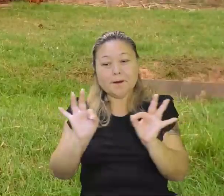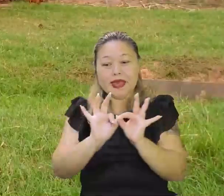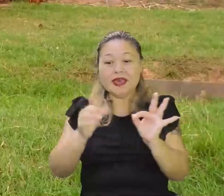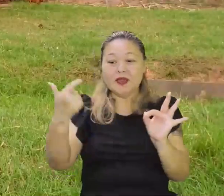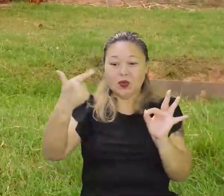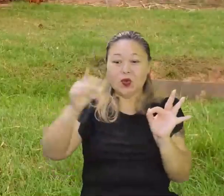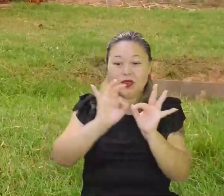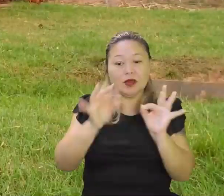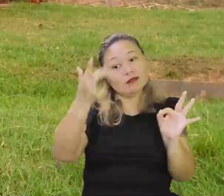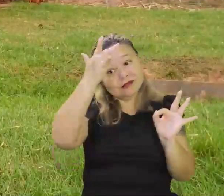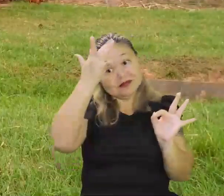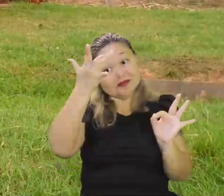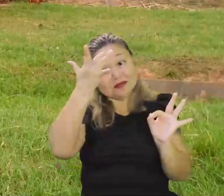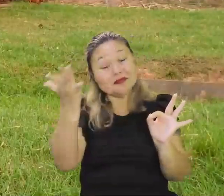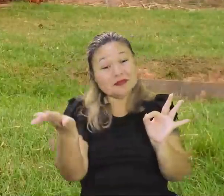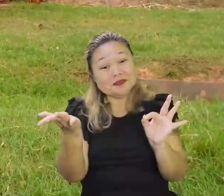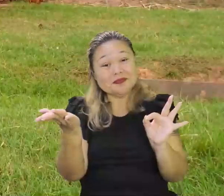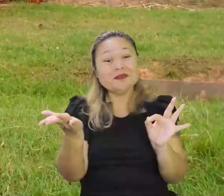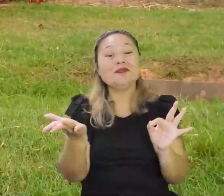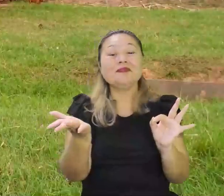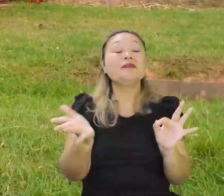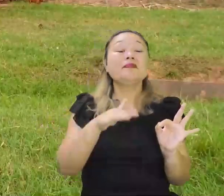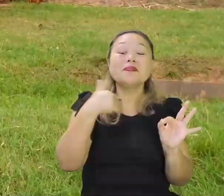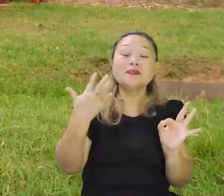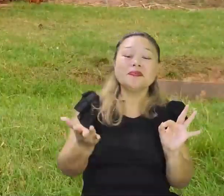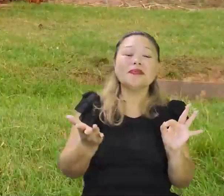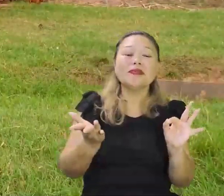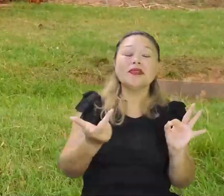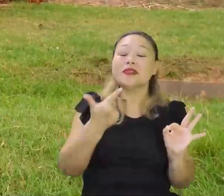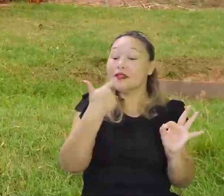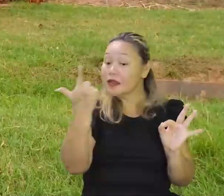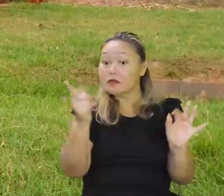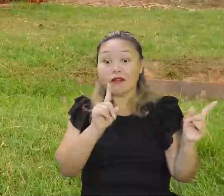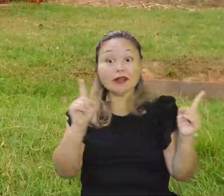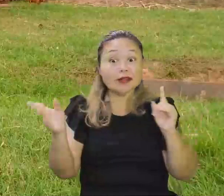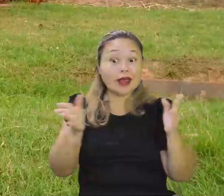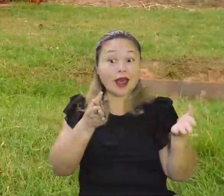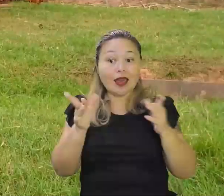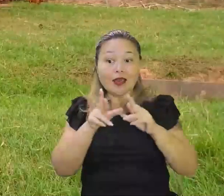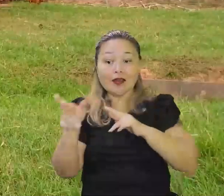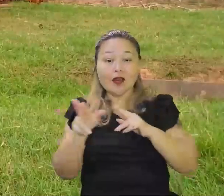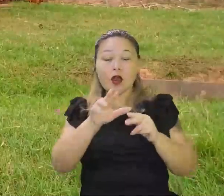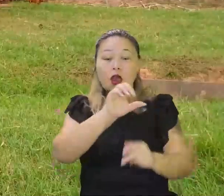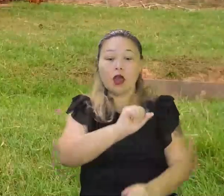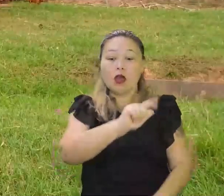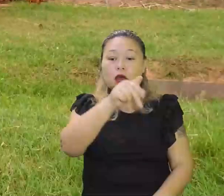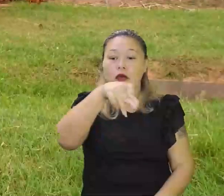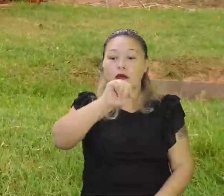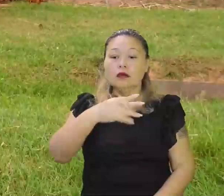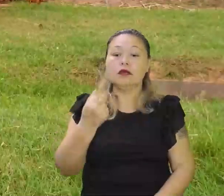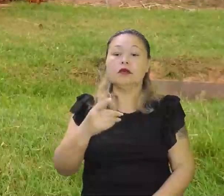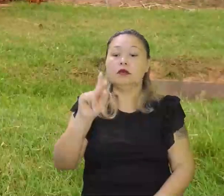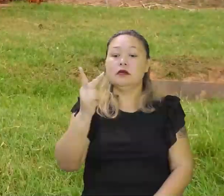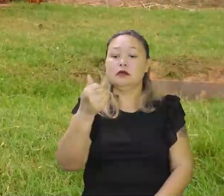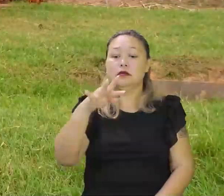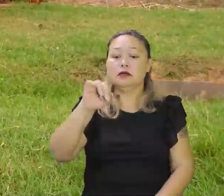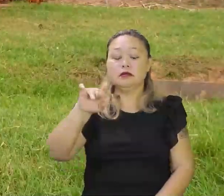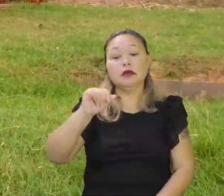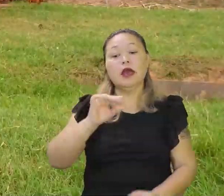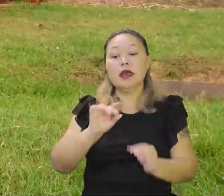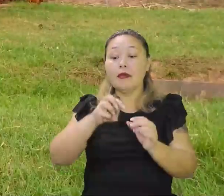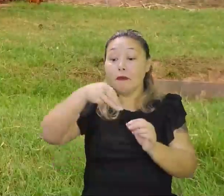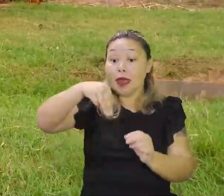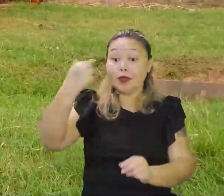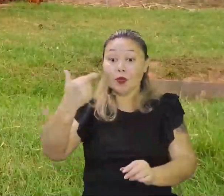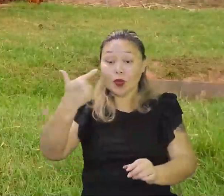fácil. É, pode ser, né? Então a gente vai fazer essa relação de alqueire, hectare e metro quadrado, tá bom?